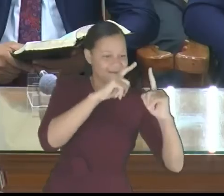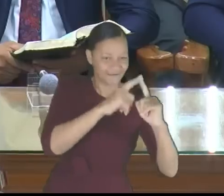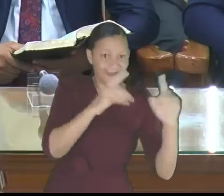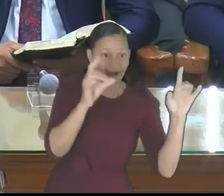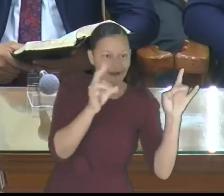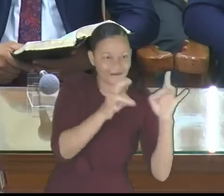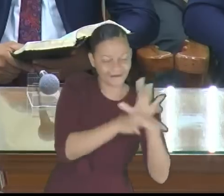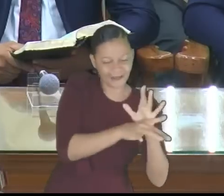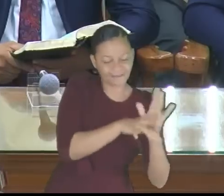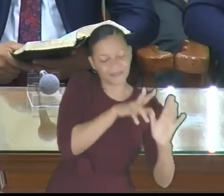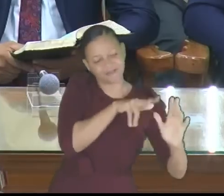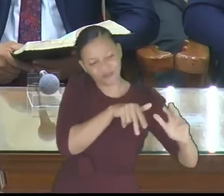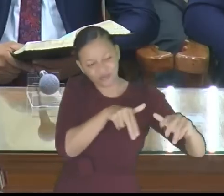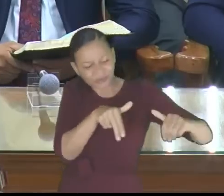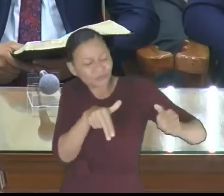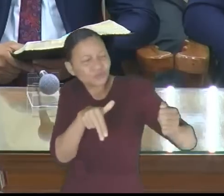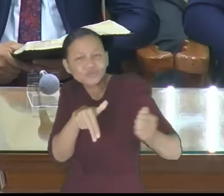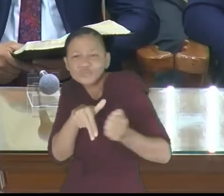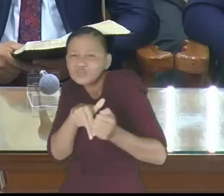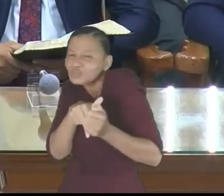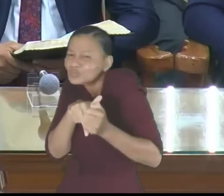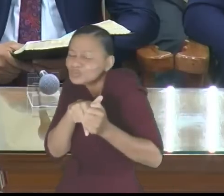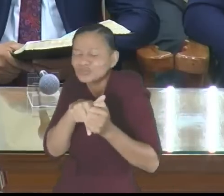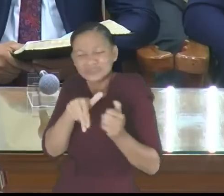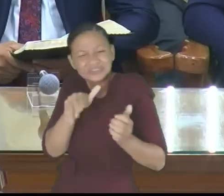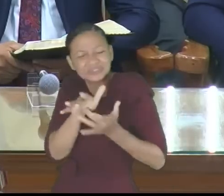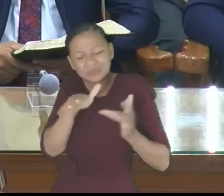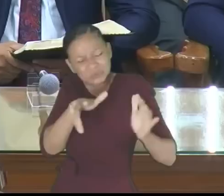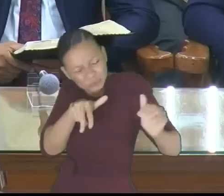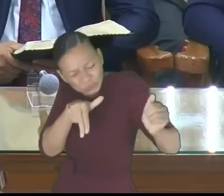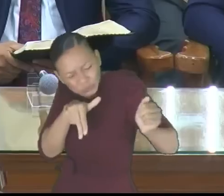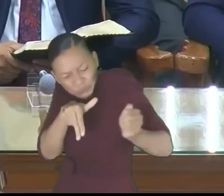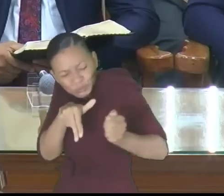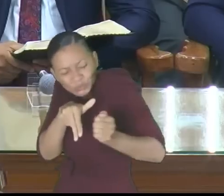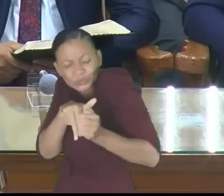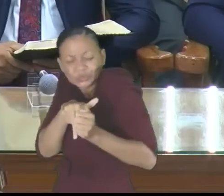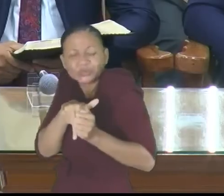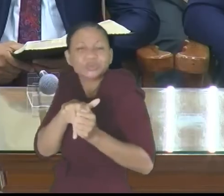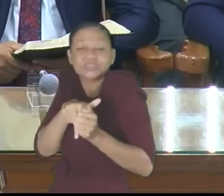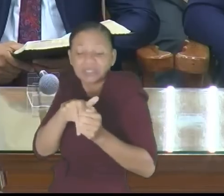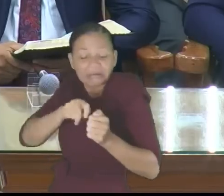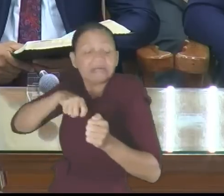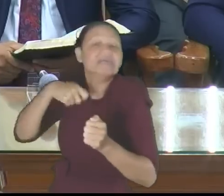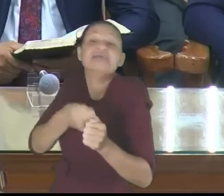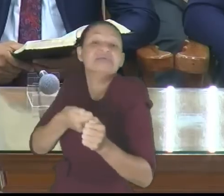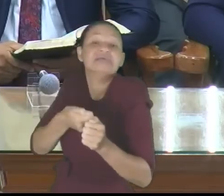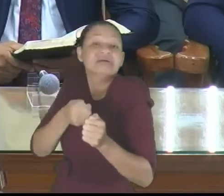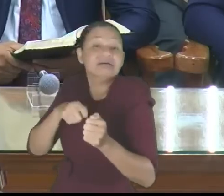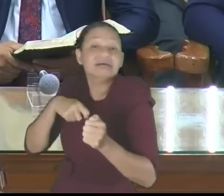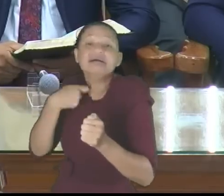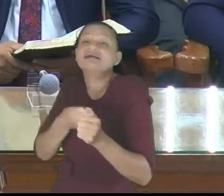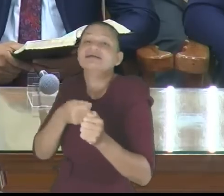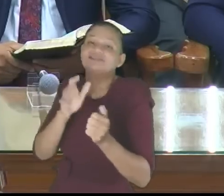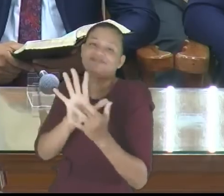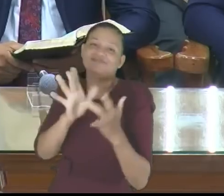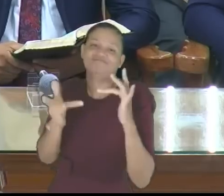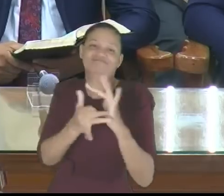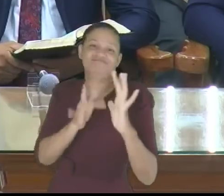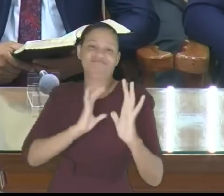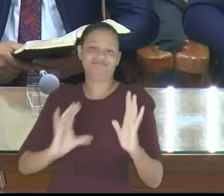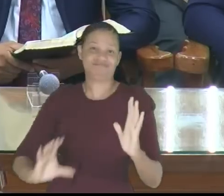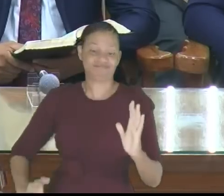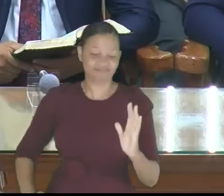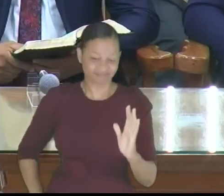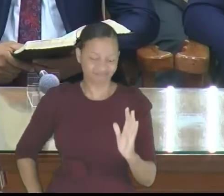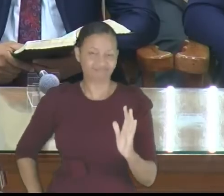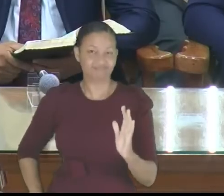vamos aprazivelmente encostados em quem? Encostados em quem, meus amados irmãos? Em Jesus Cristo. Ele